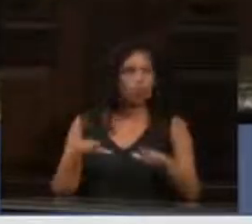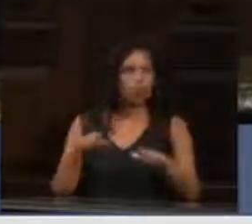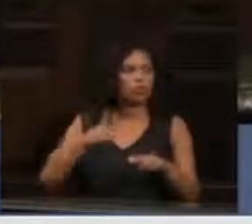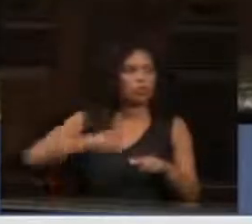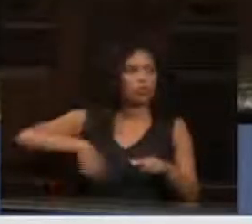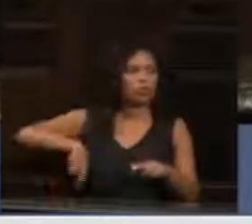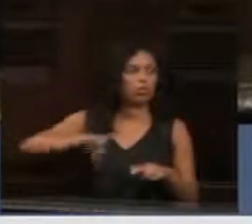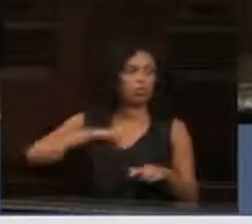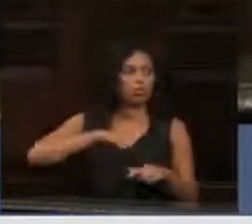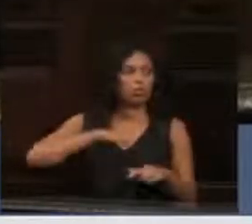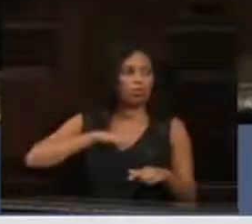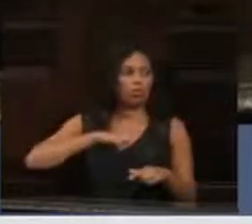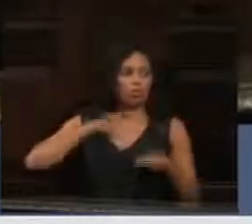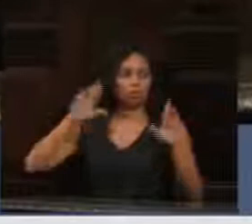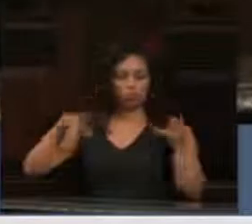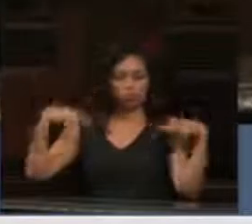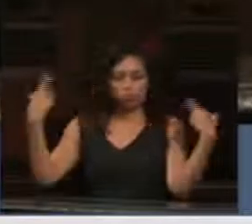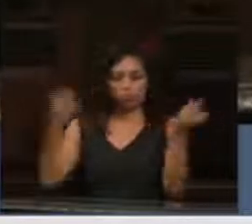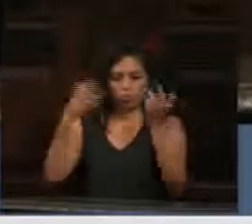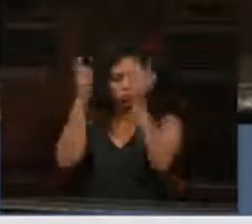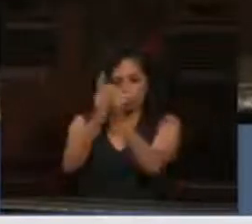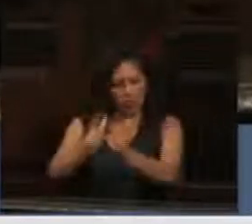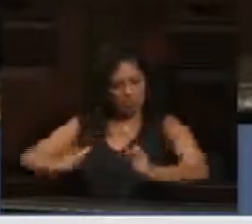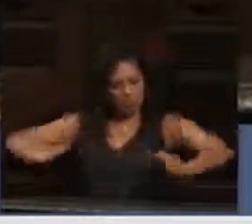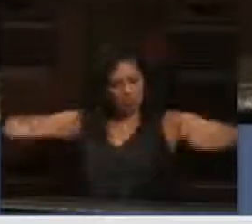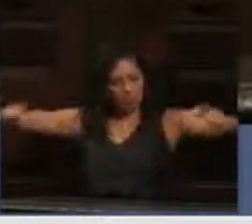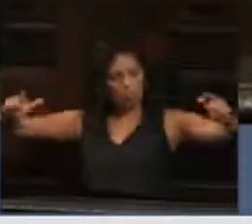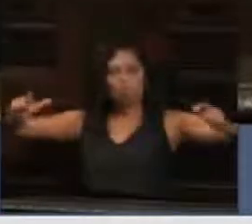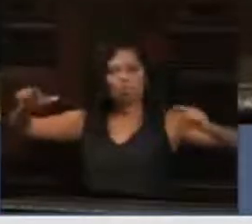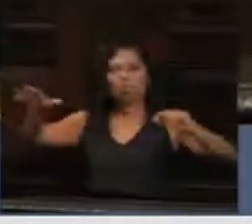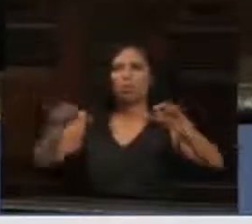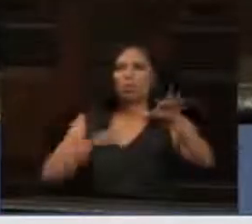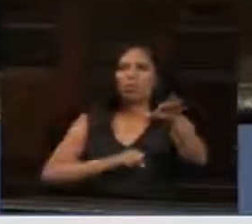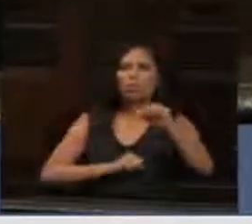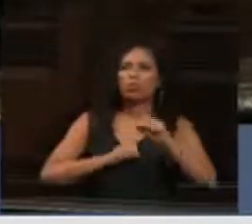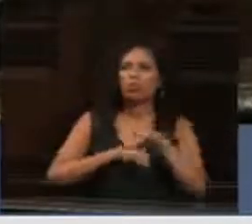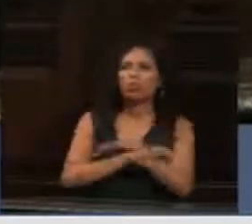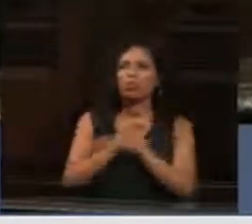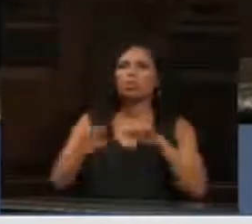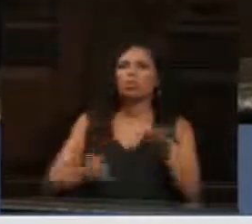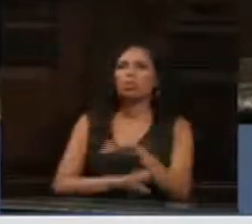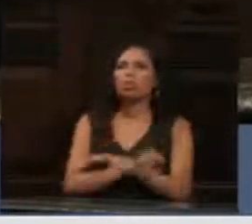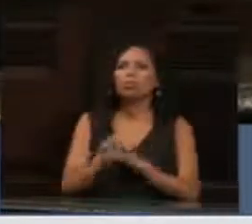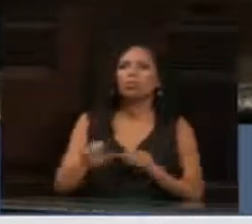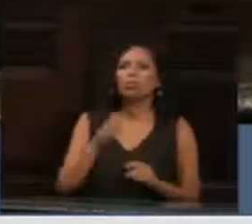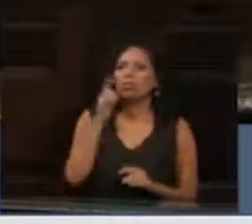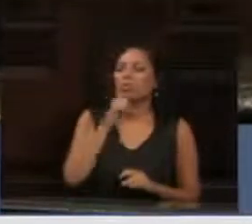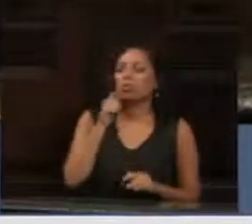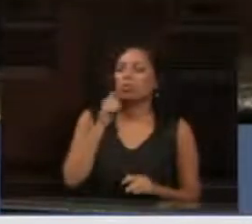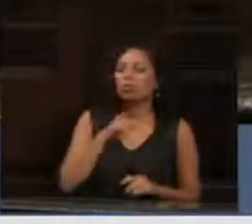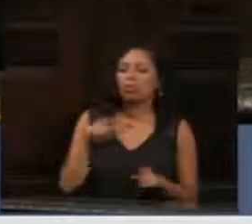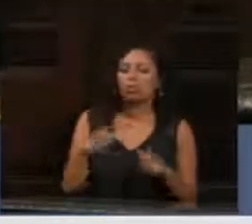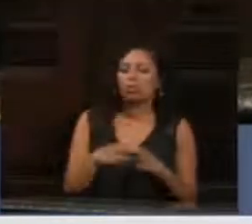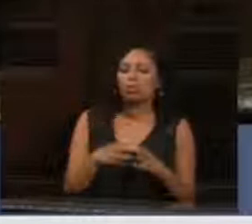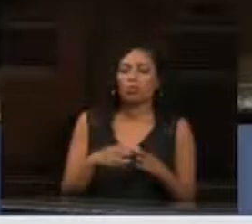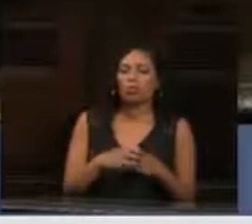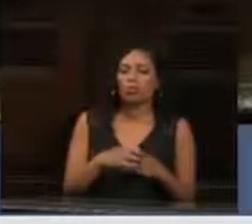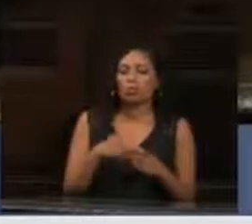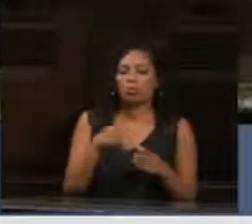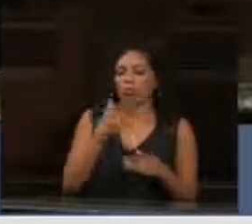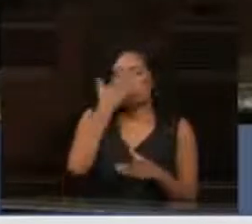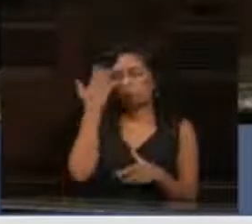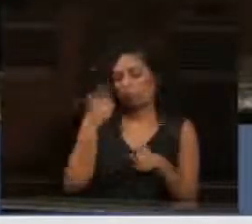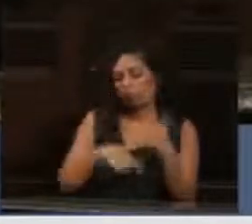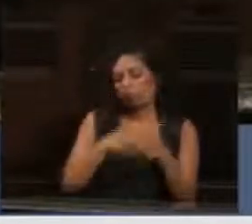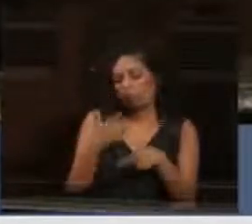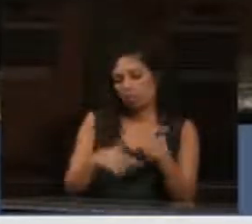ter uma ampla audiência pública, chamando a direção da SEDAI, chamando o sindicato dos trabalhadores da